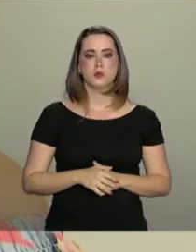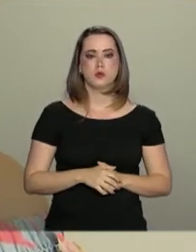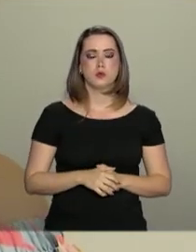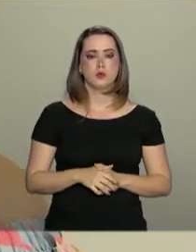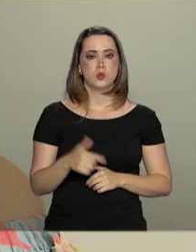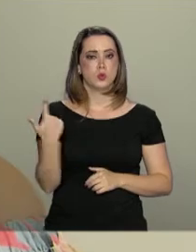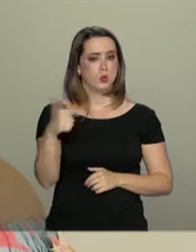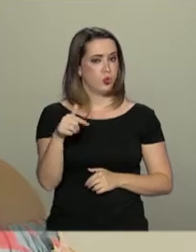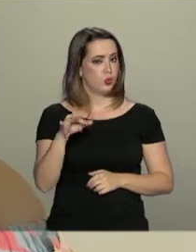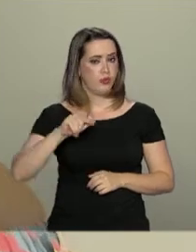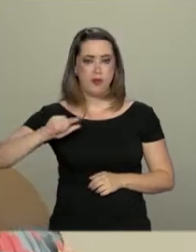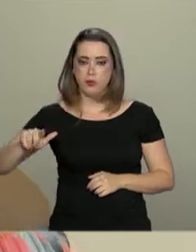que não contém formol